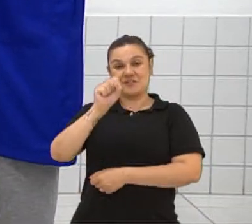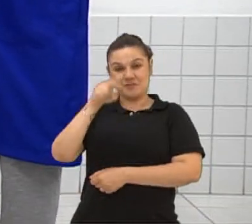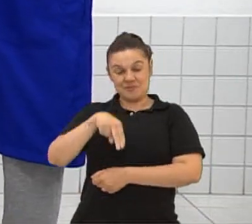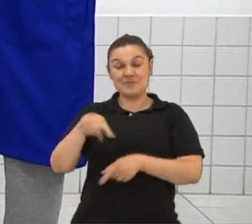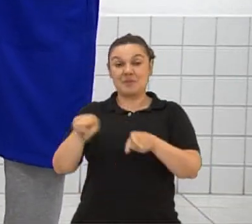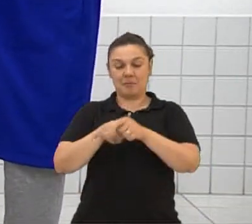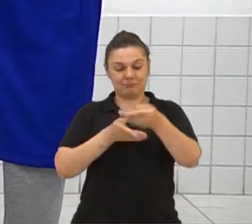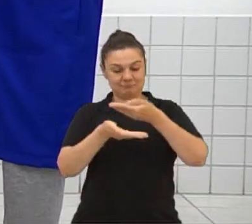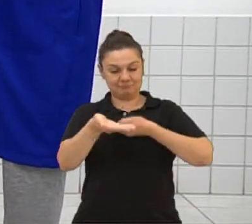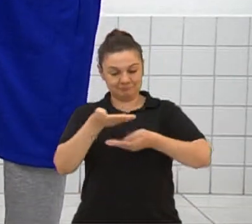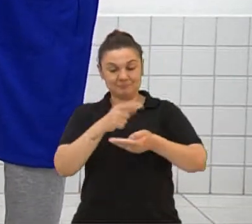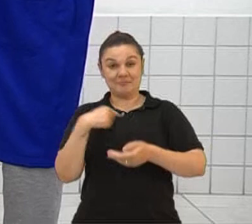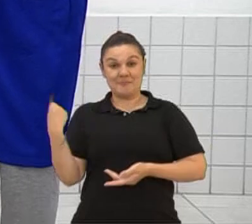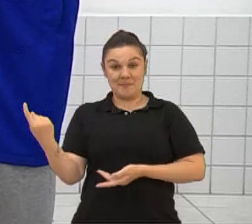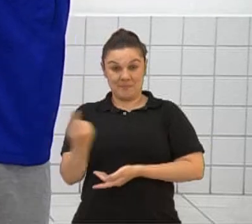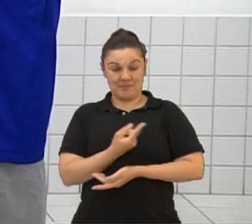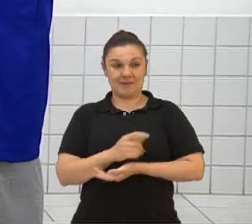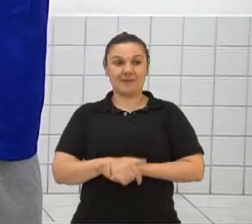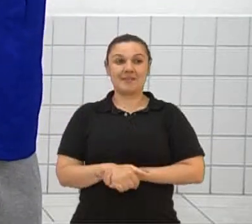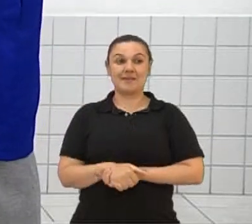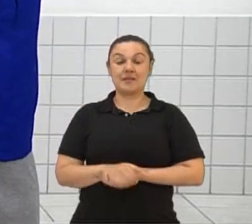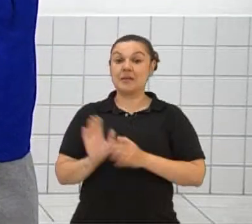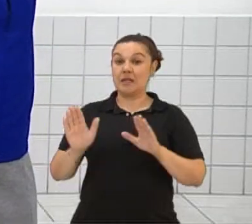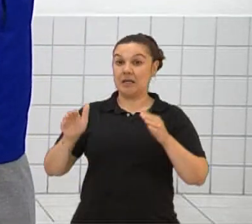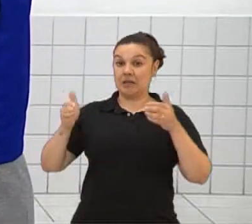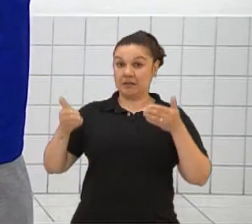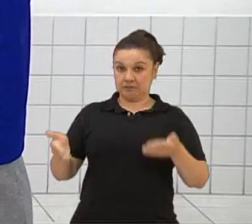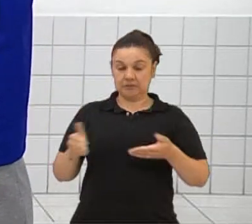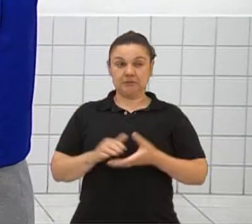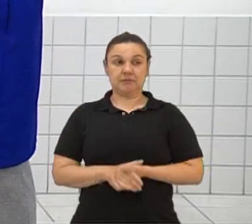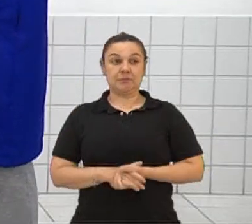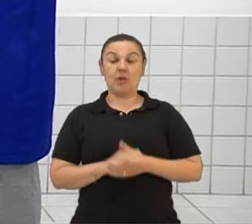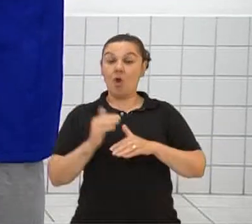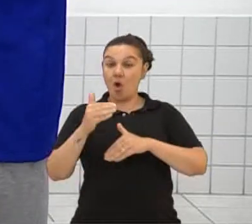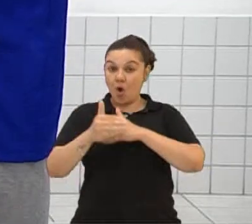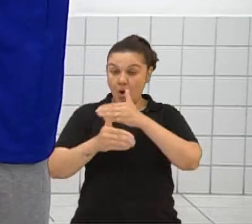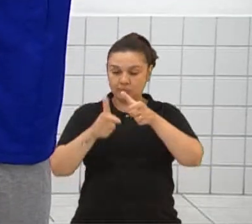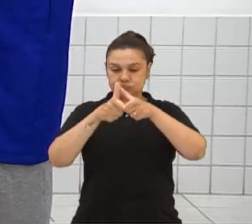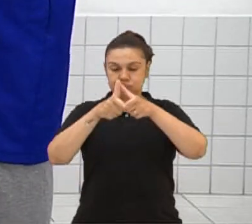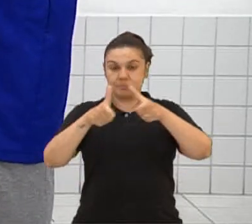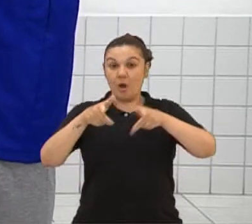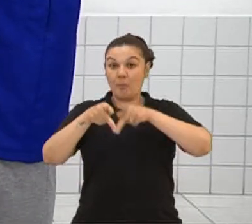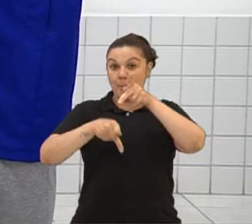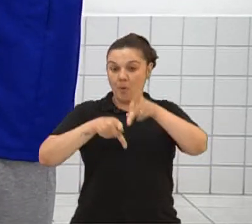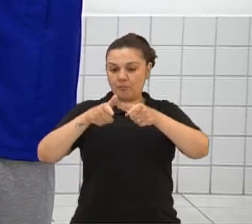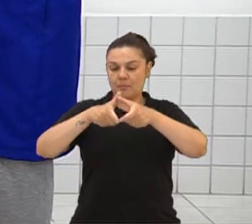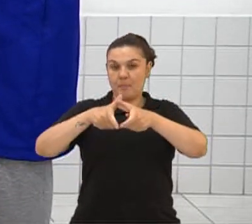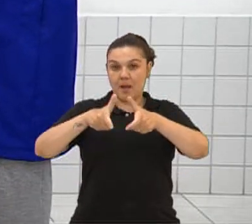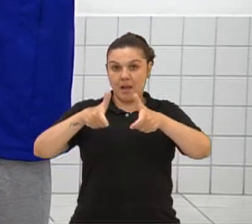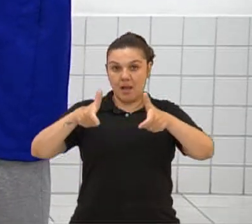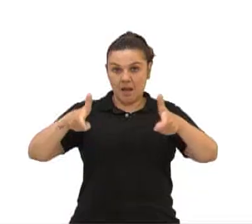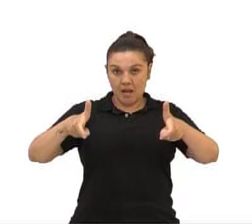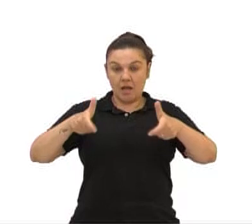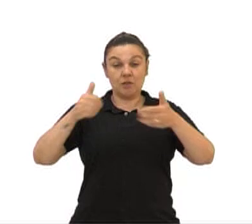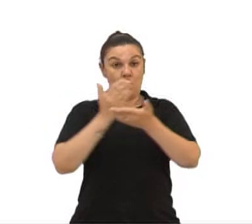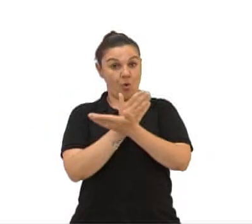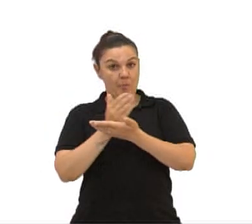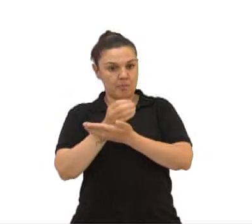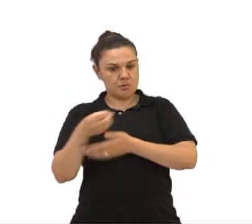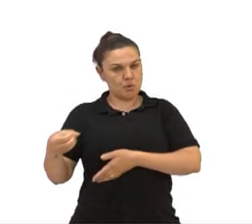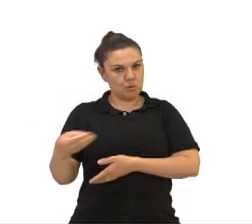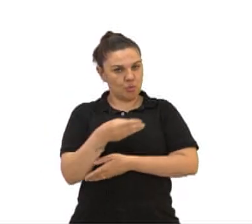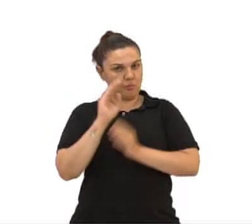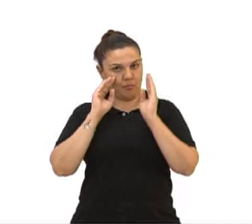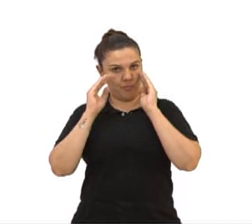interagindo com a gente, mandando aí o seu olá. Bom, à medida que ia se popularizando então o esporte ganhava uma nova dimensão,